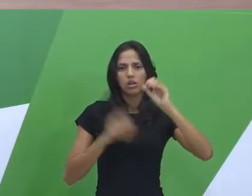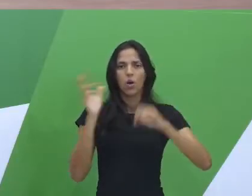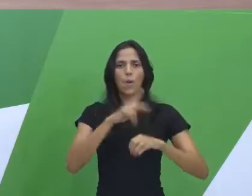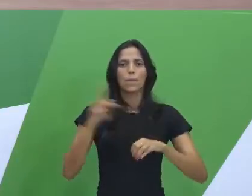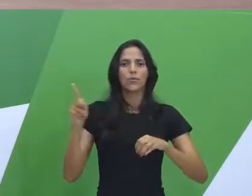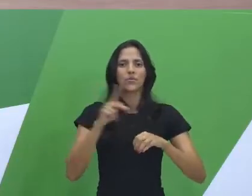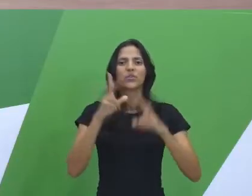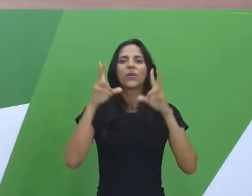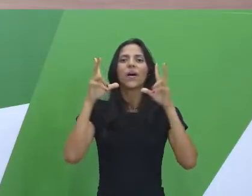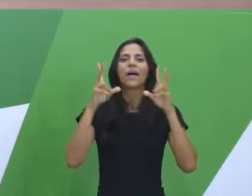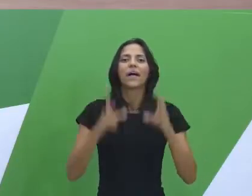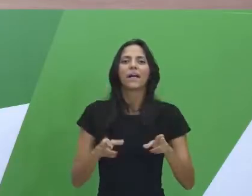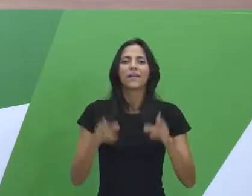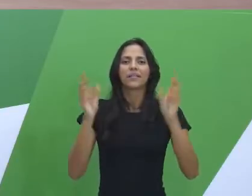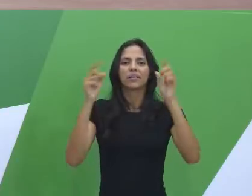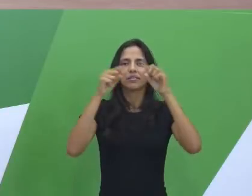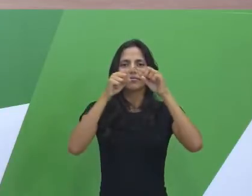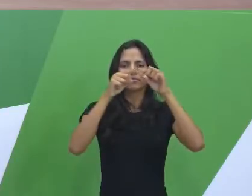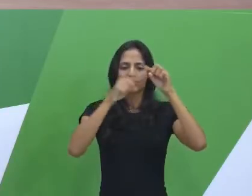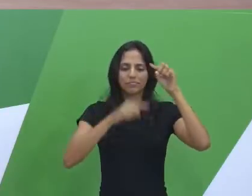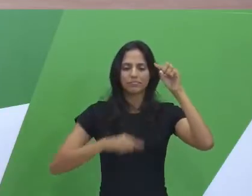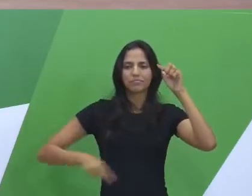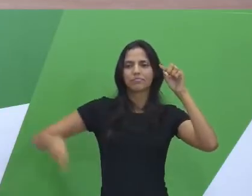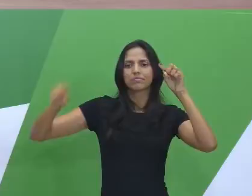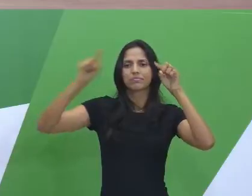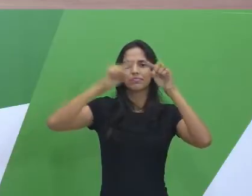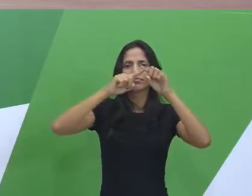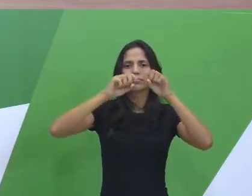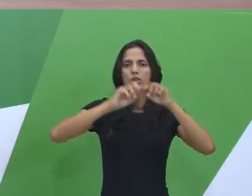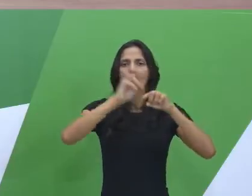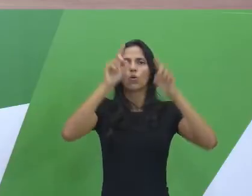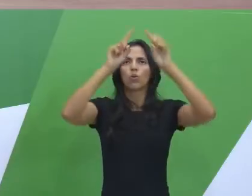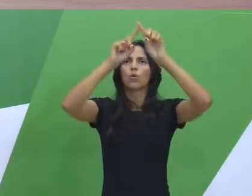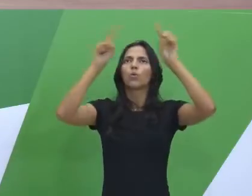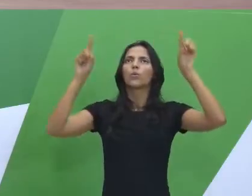joga a circunferência. É a questão da